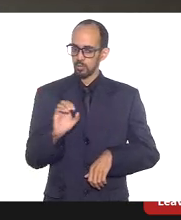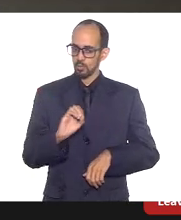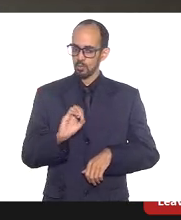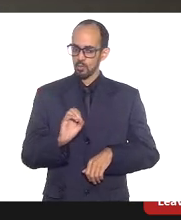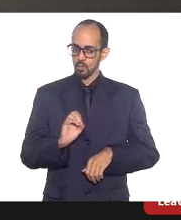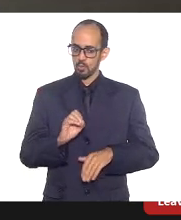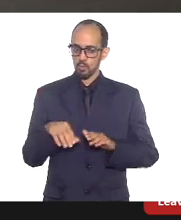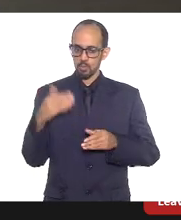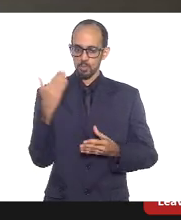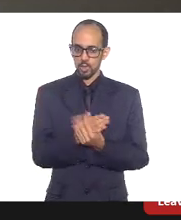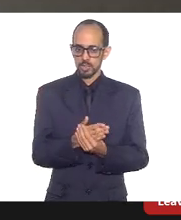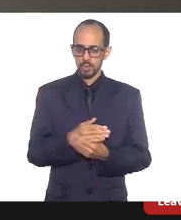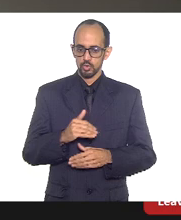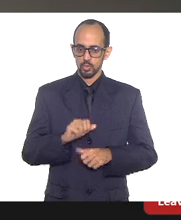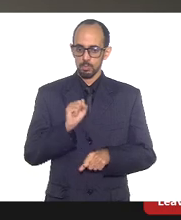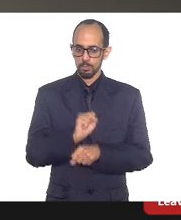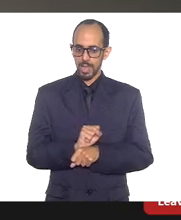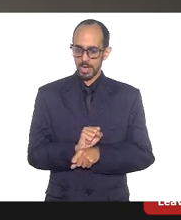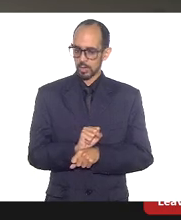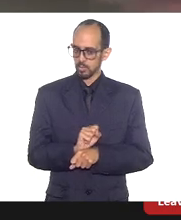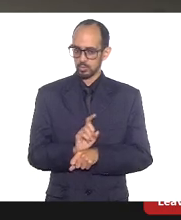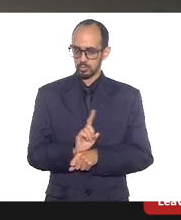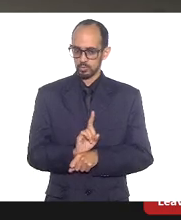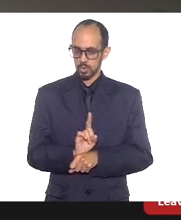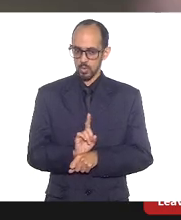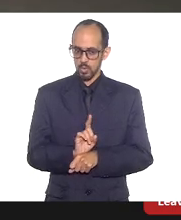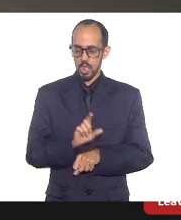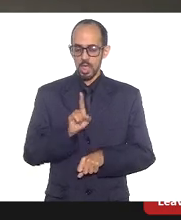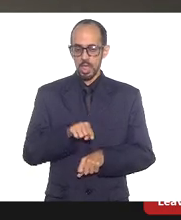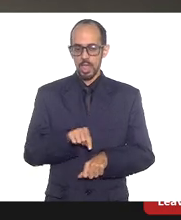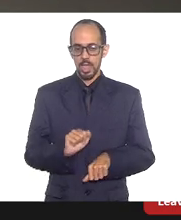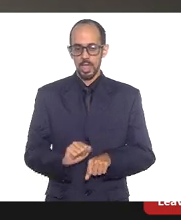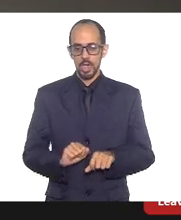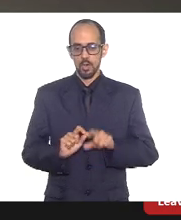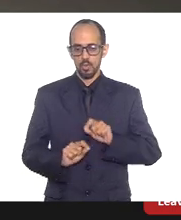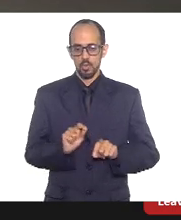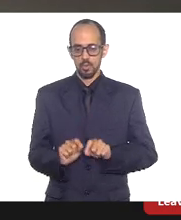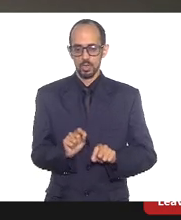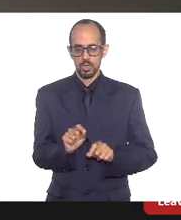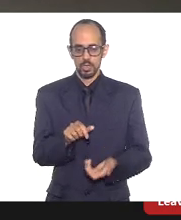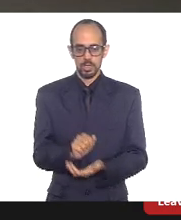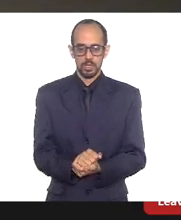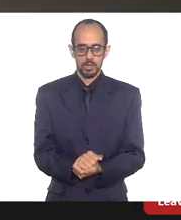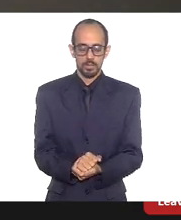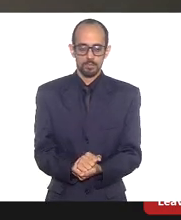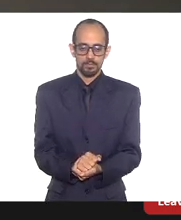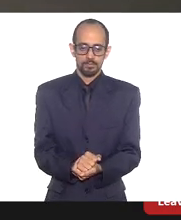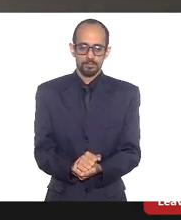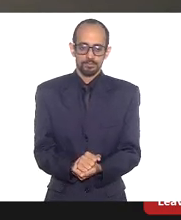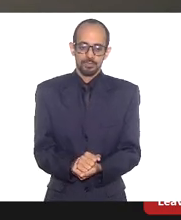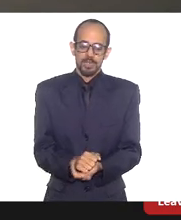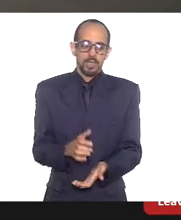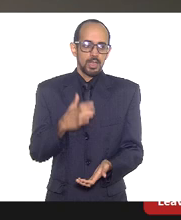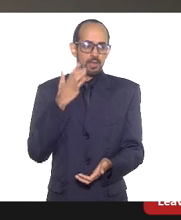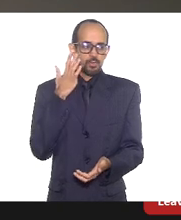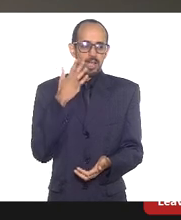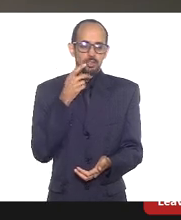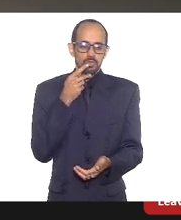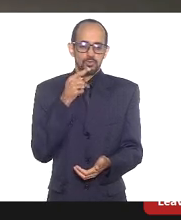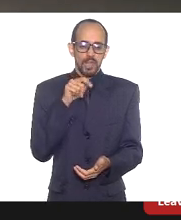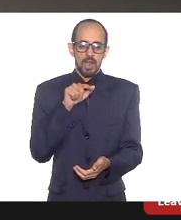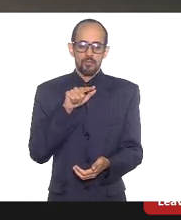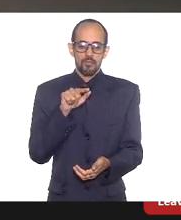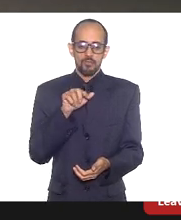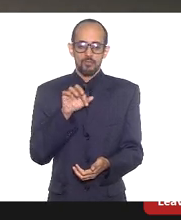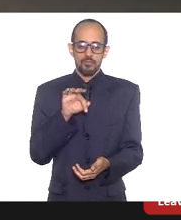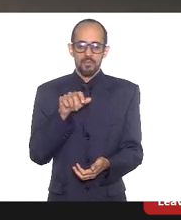progressão preso. Nós estamos sempre em função das é muito fácil colocar a culpa na Fazenda, planejamento,